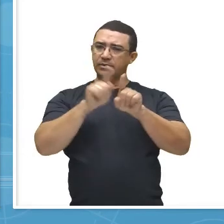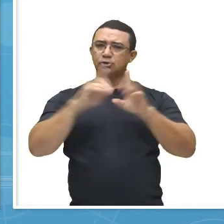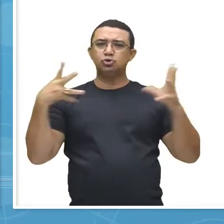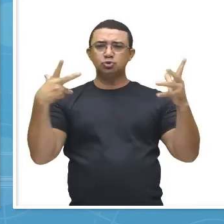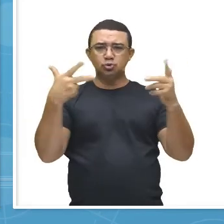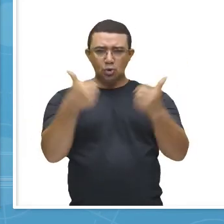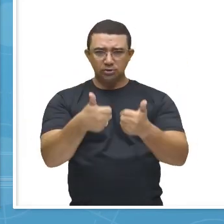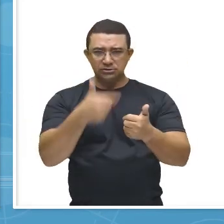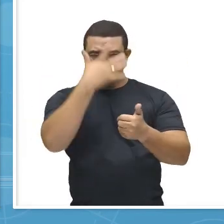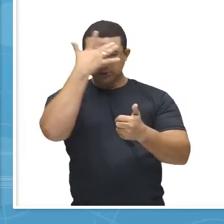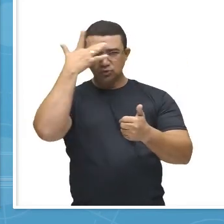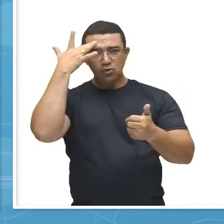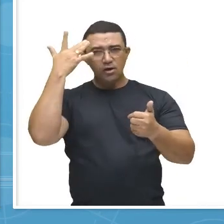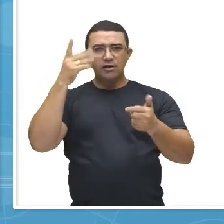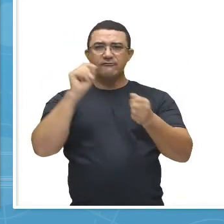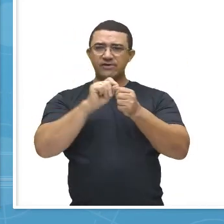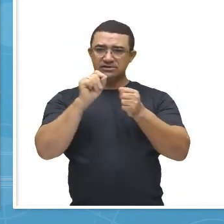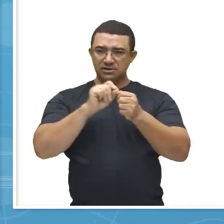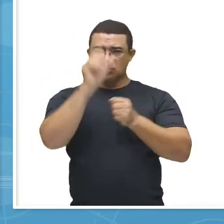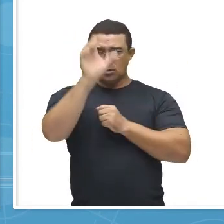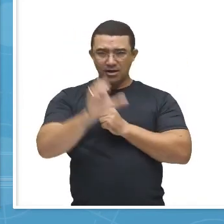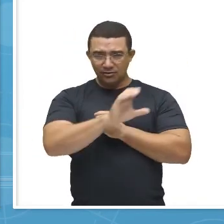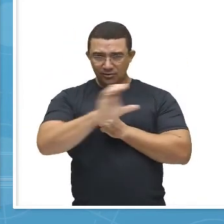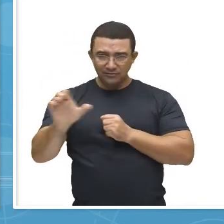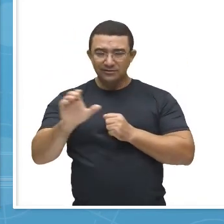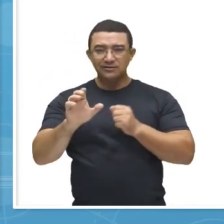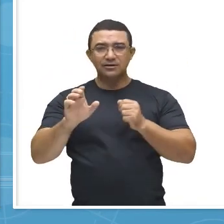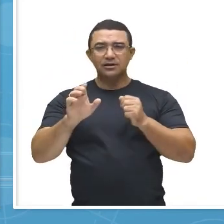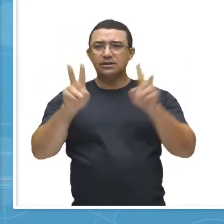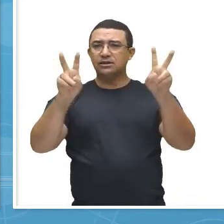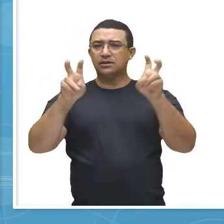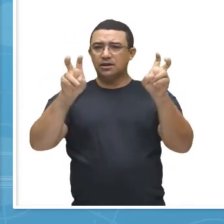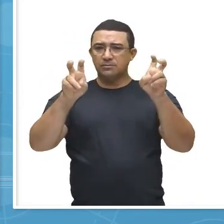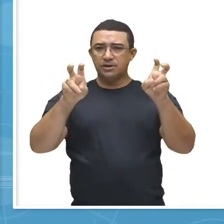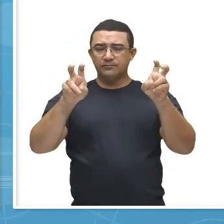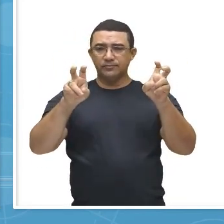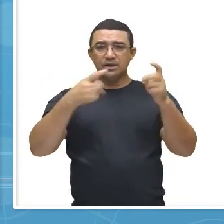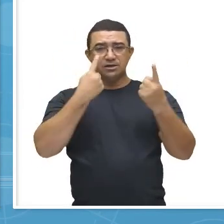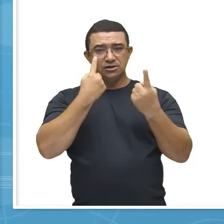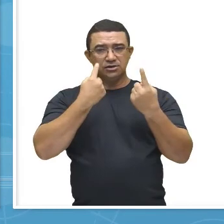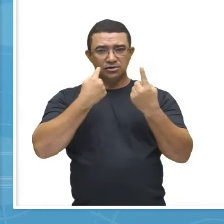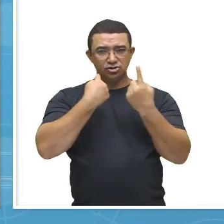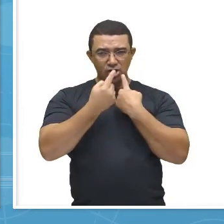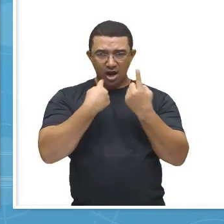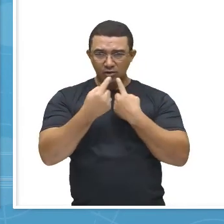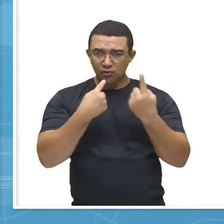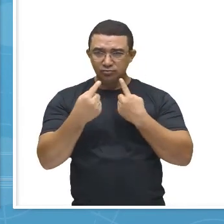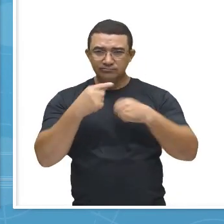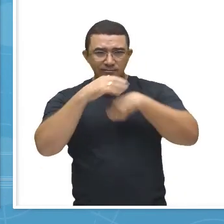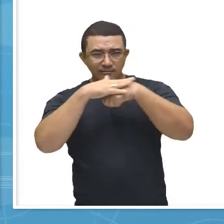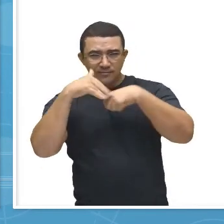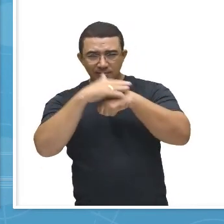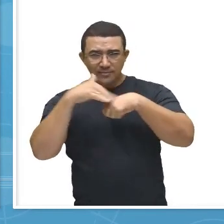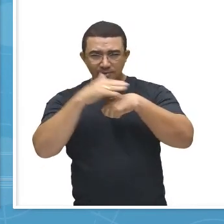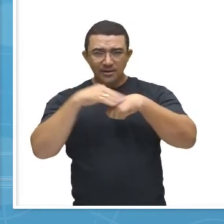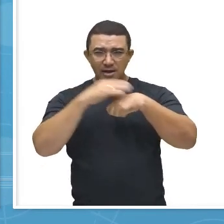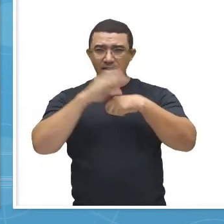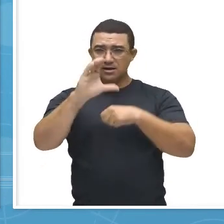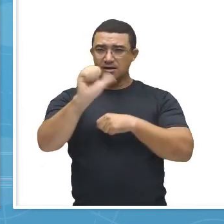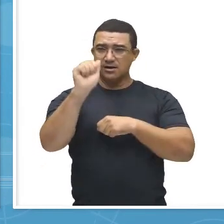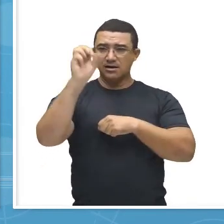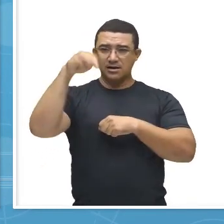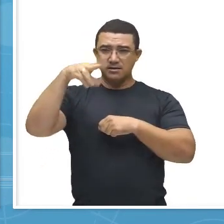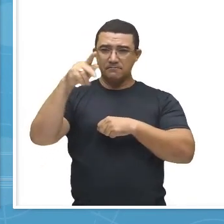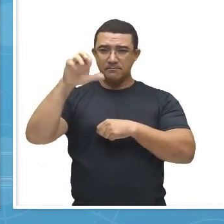a campanha da fraternidade com o tema Diálogo e Fraternidade, um compromisso de amor. E eu espero que, a partir do que nós vamos dialogar